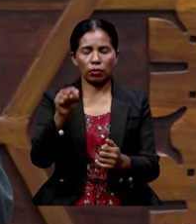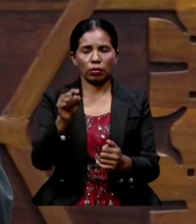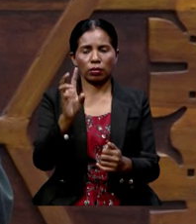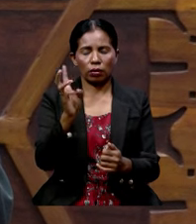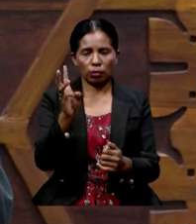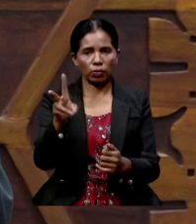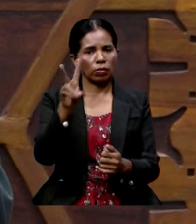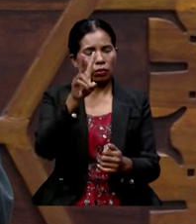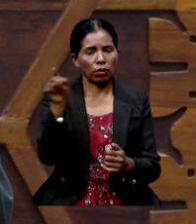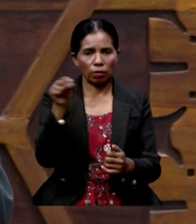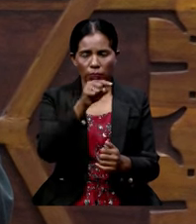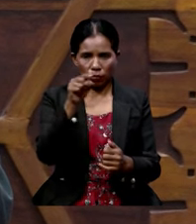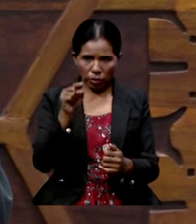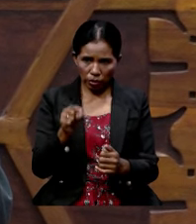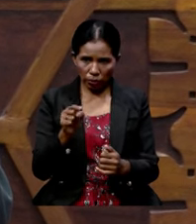2.62%.